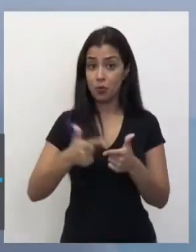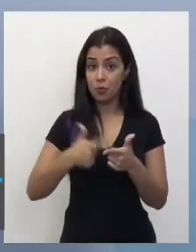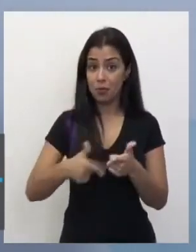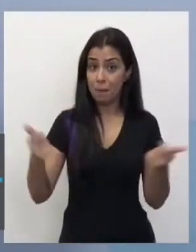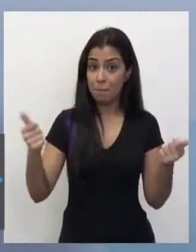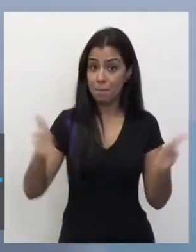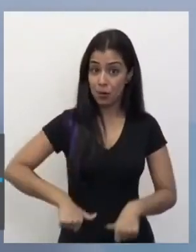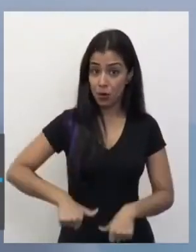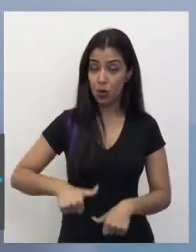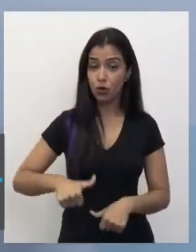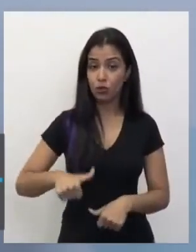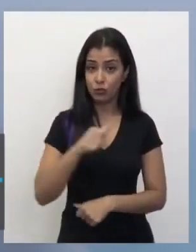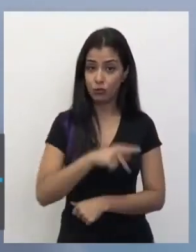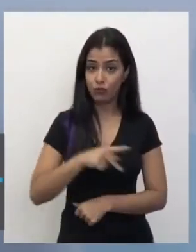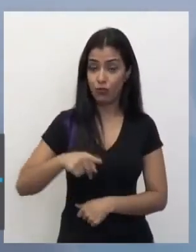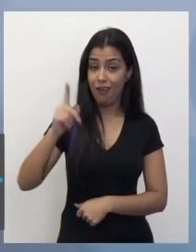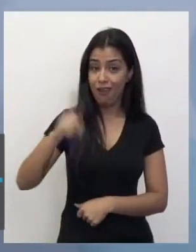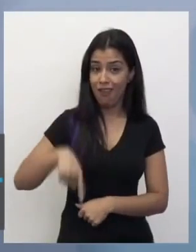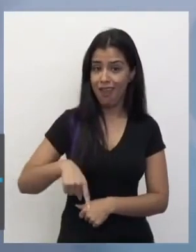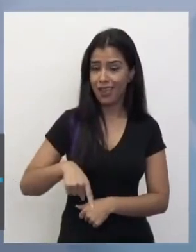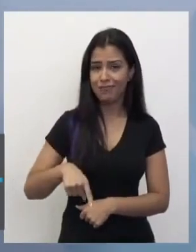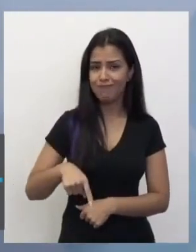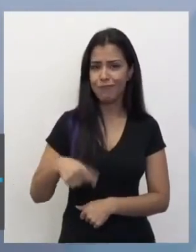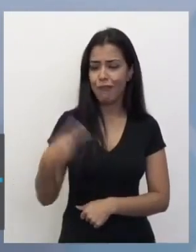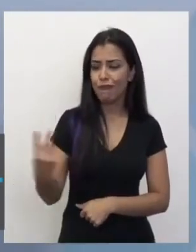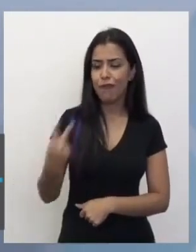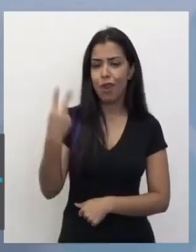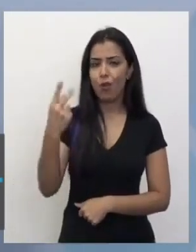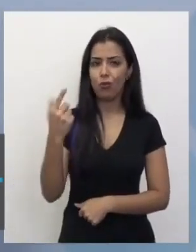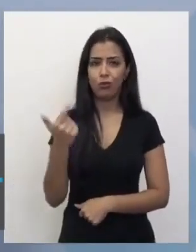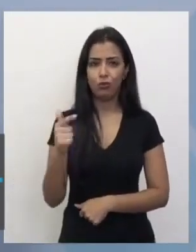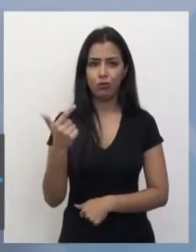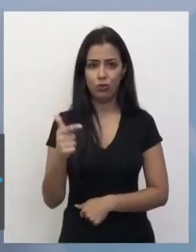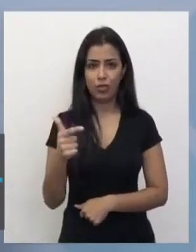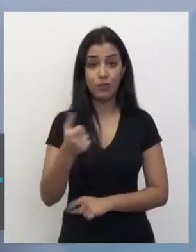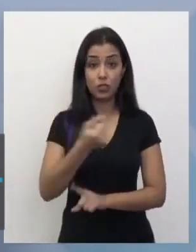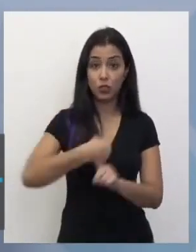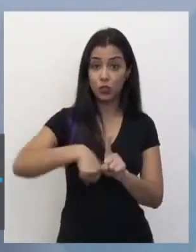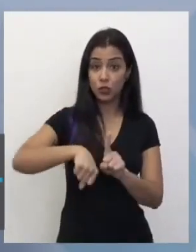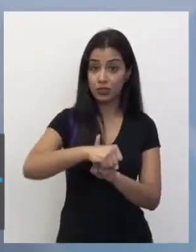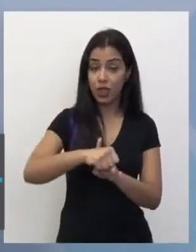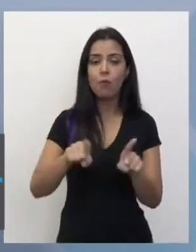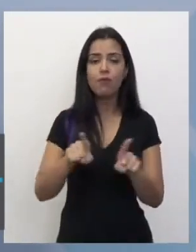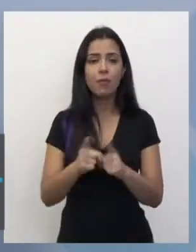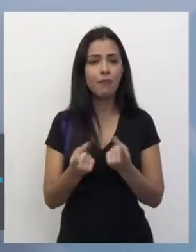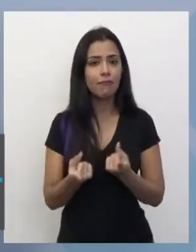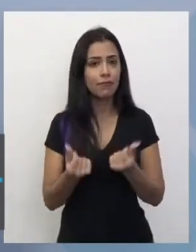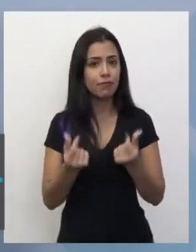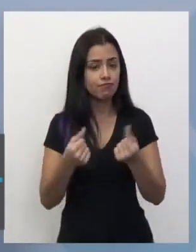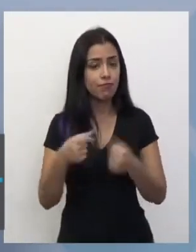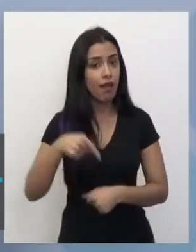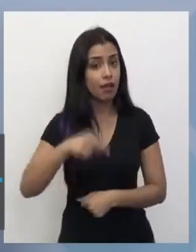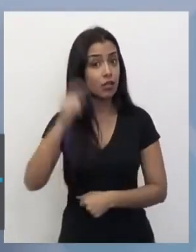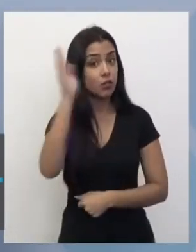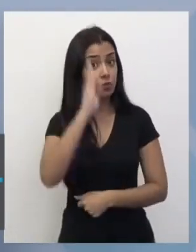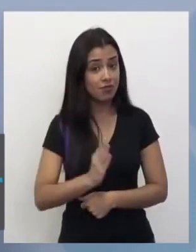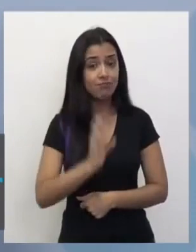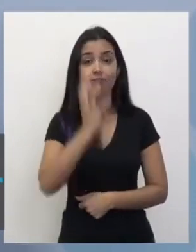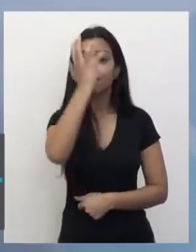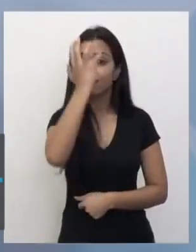é a desvalorização, né, tanto social quanto monetária. Acho que esse problema ele é sério no Brasil.